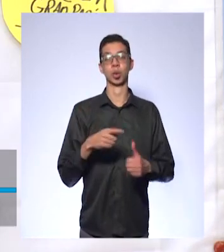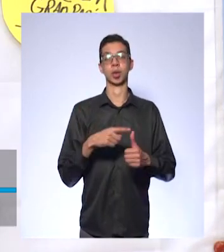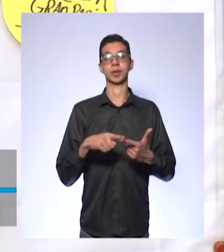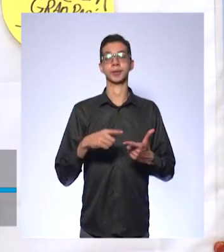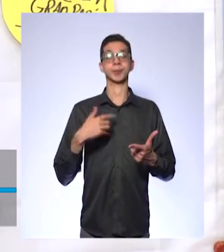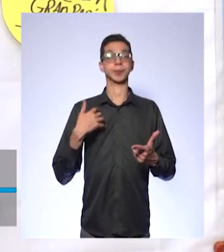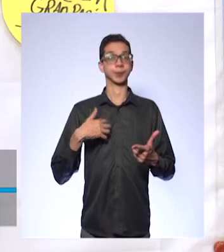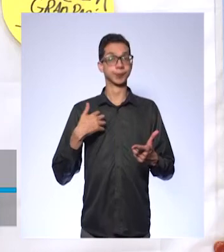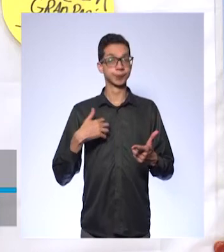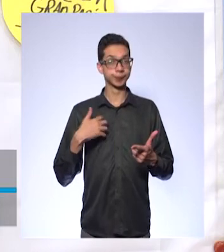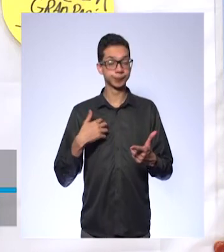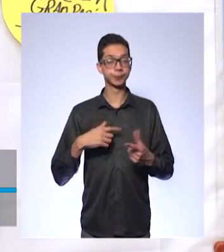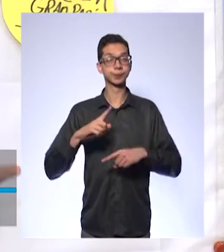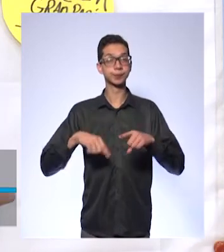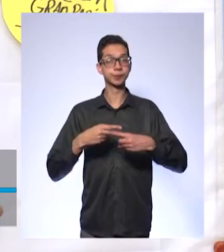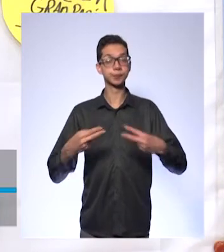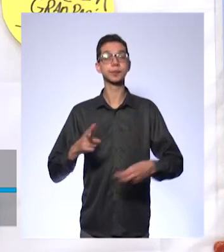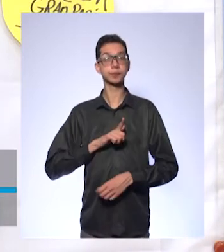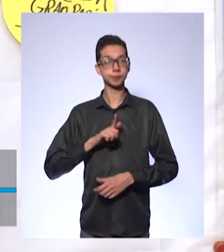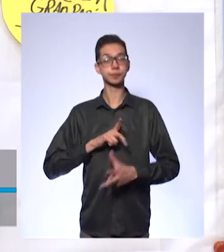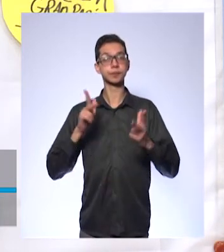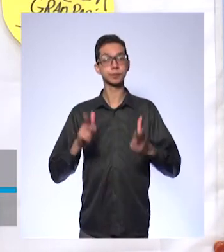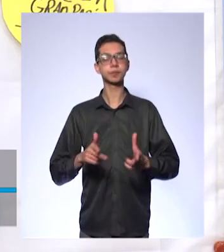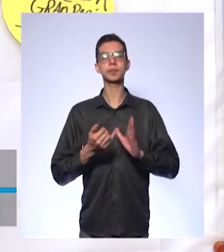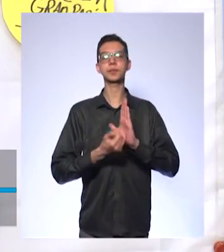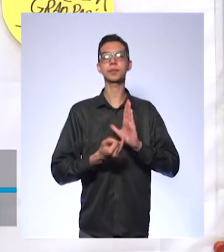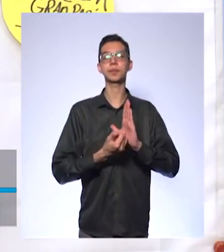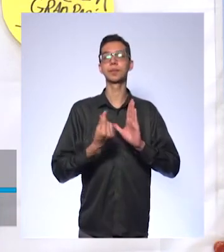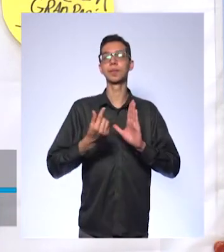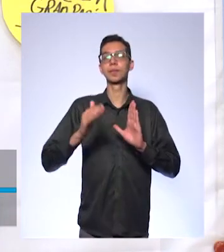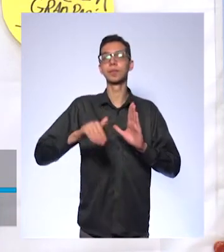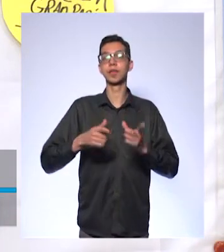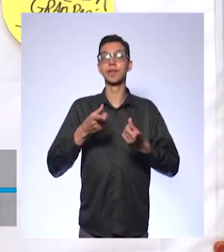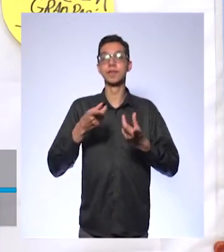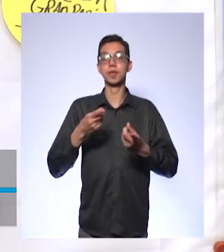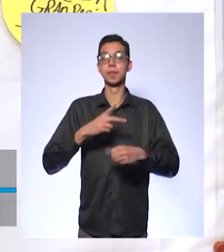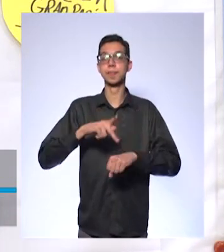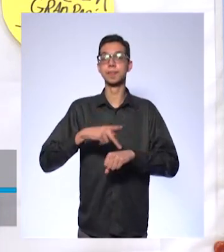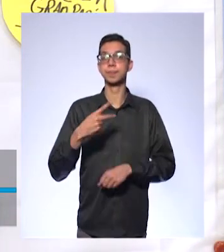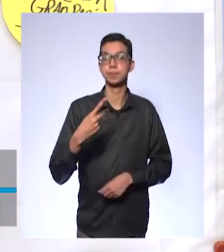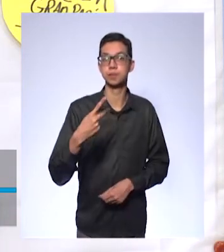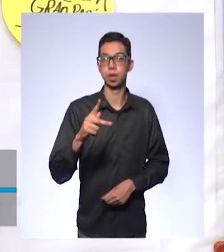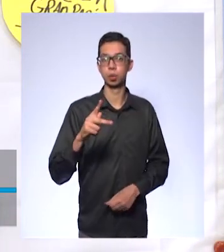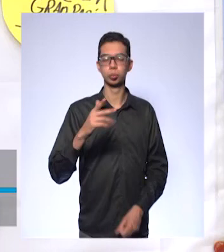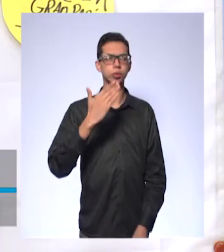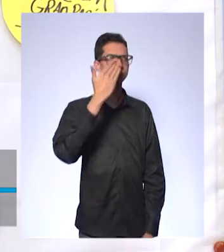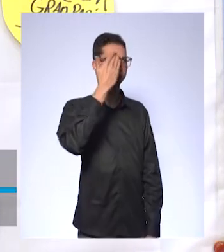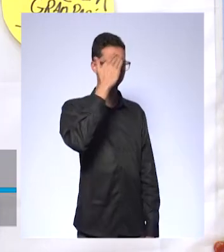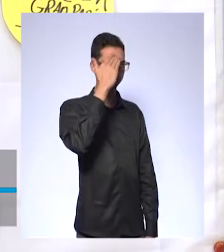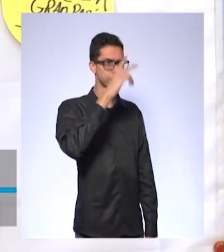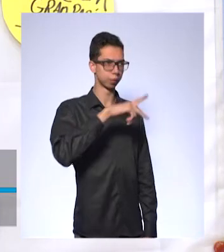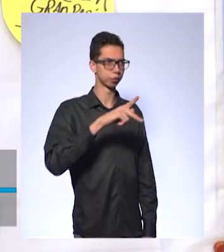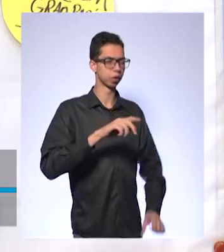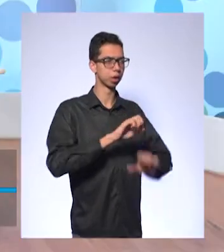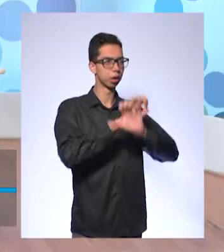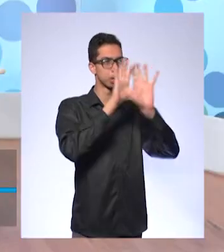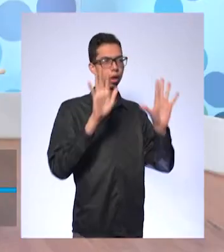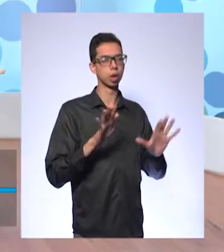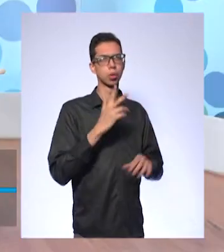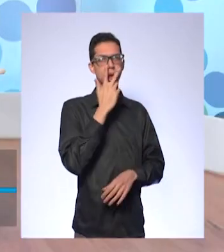o seu, está pagando um imposto menor para ser vendido no seu país. Entendeu isso, Pro? Será que